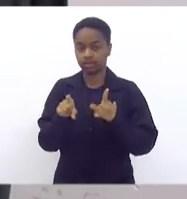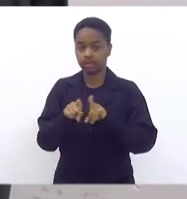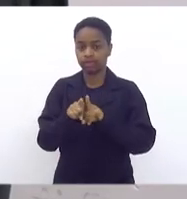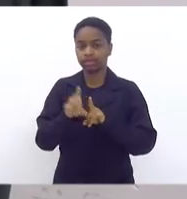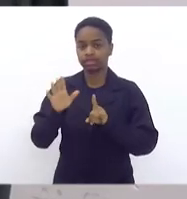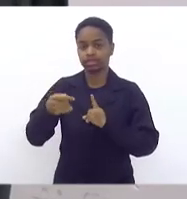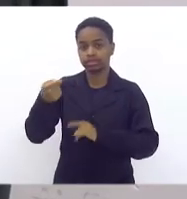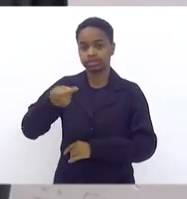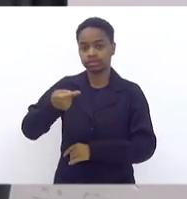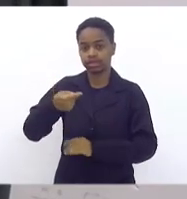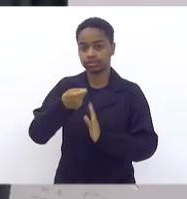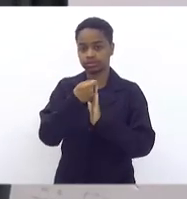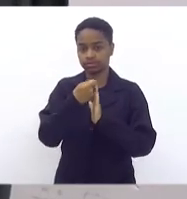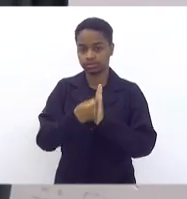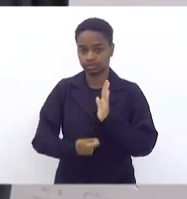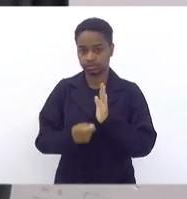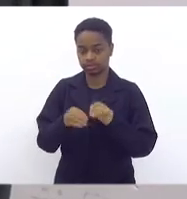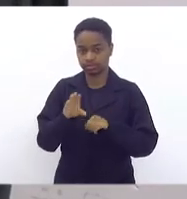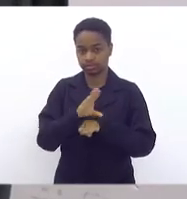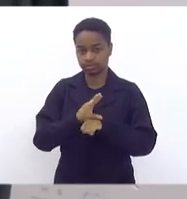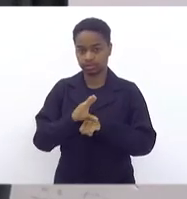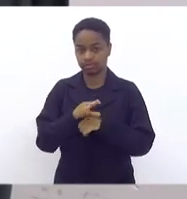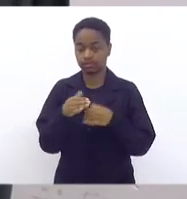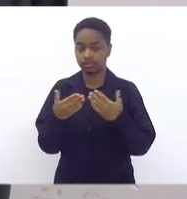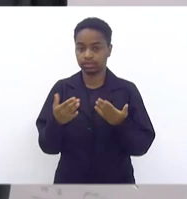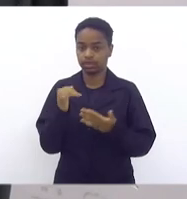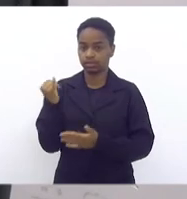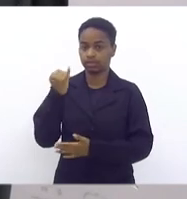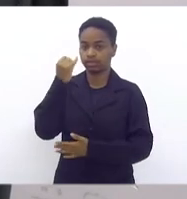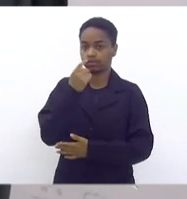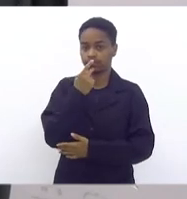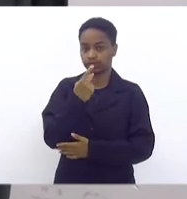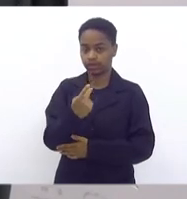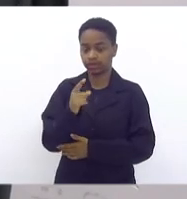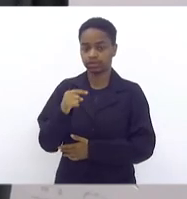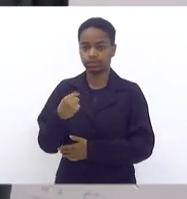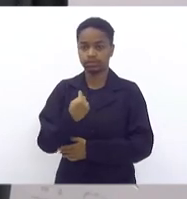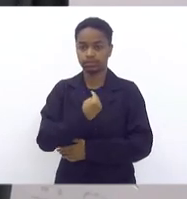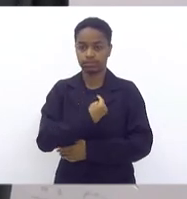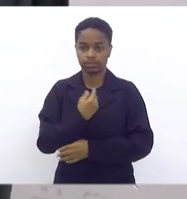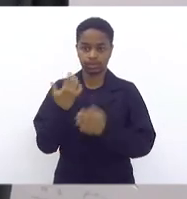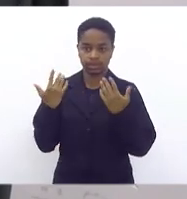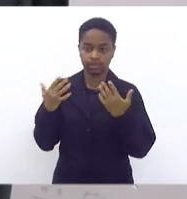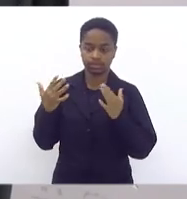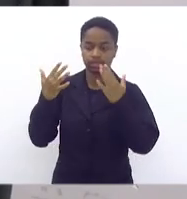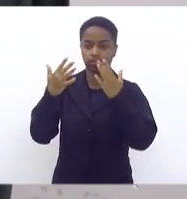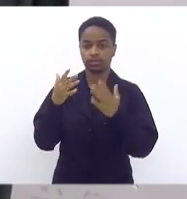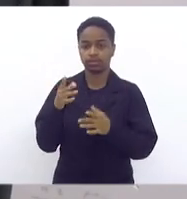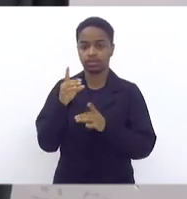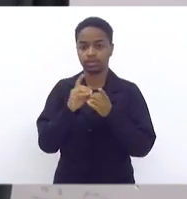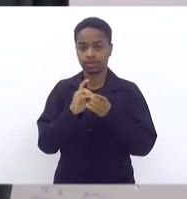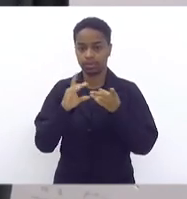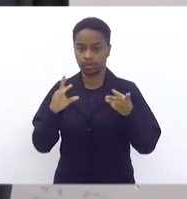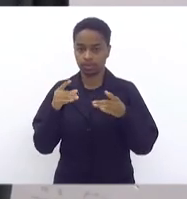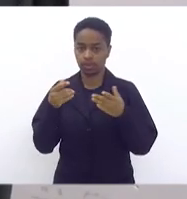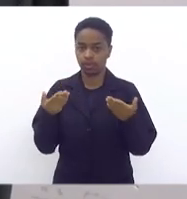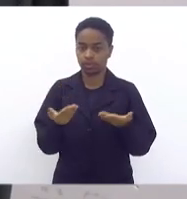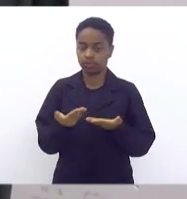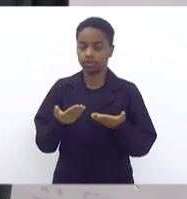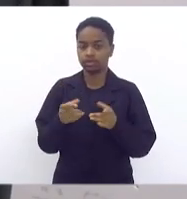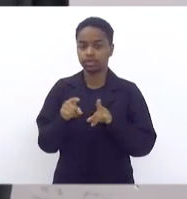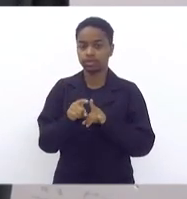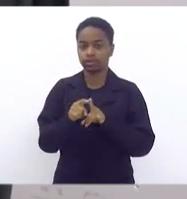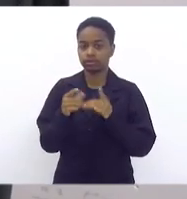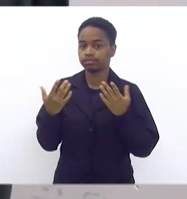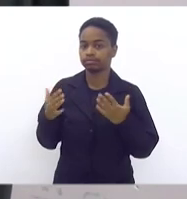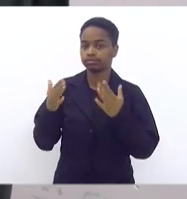texto constitucional importante dizer que nós que celebramos a democracia e esses 35